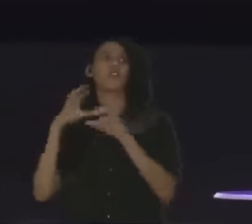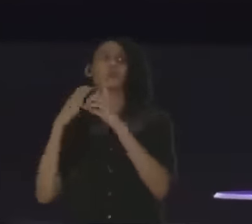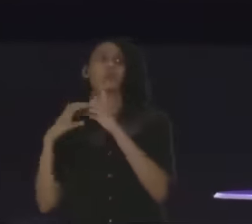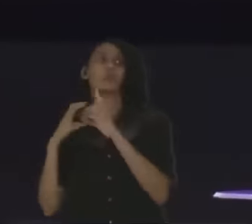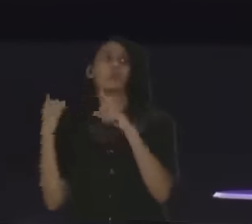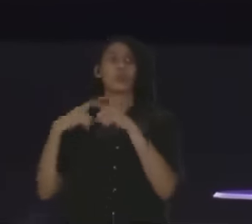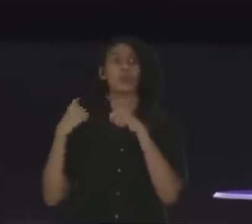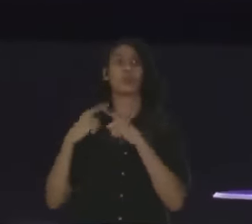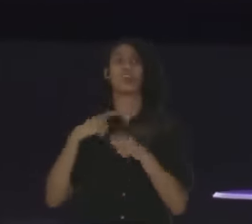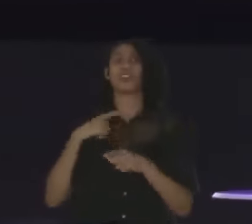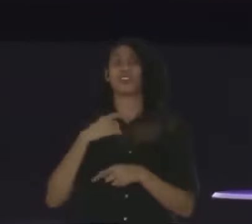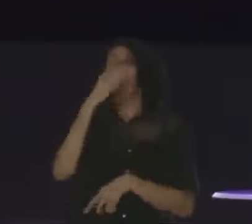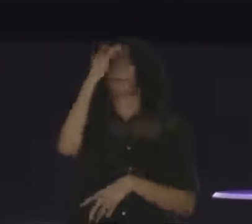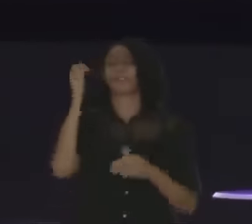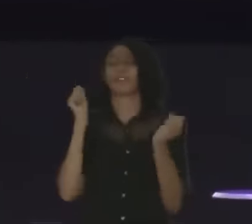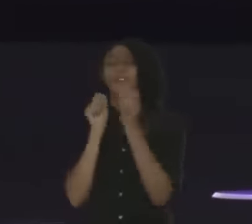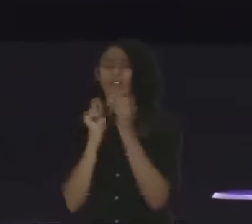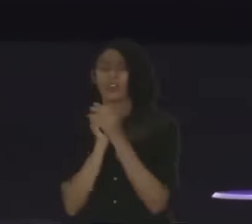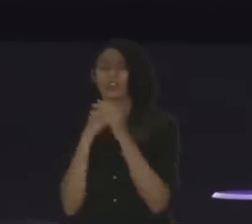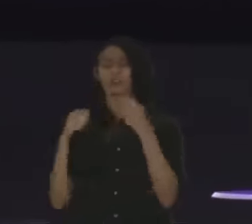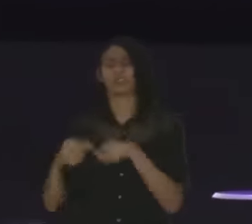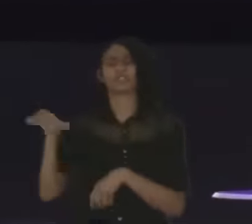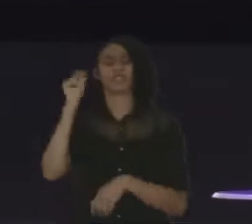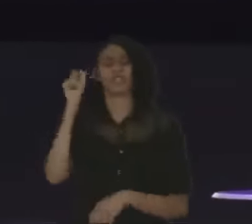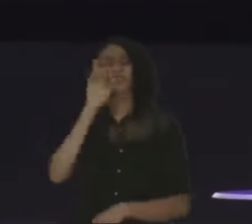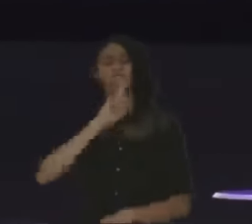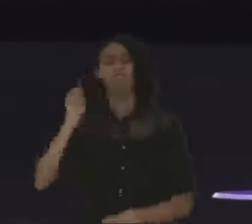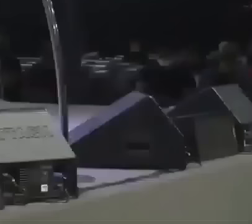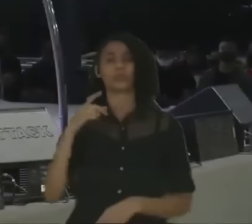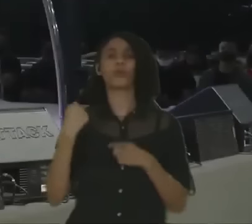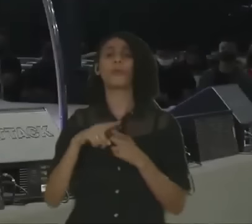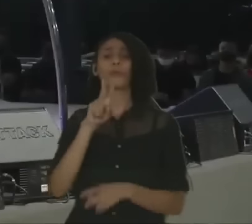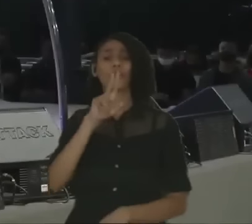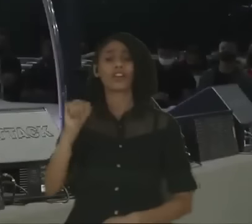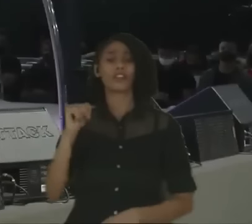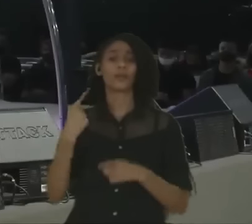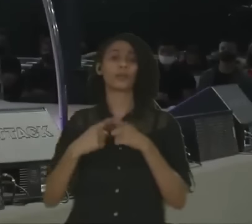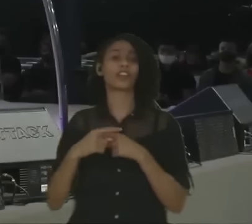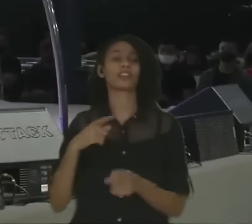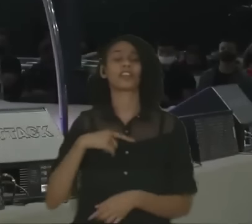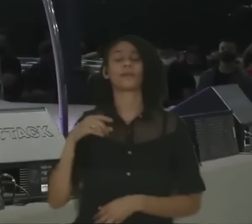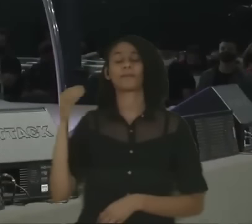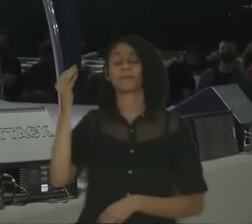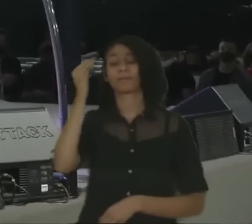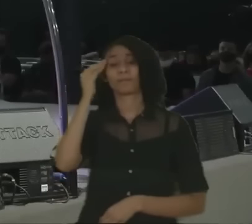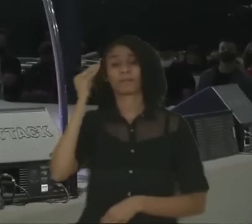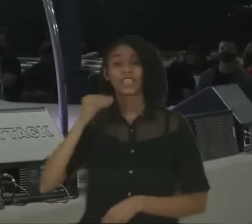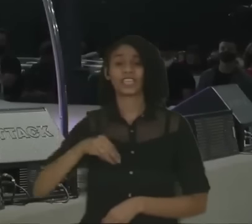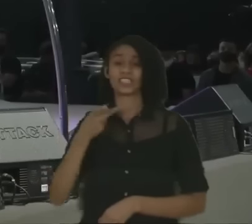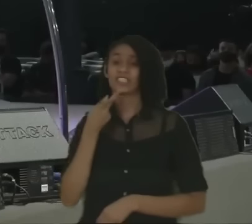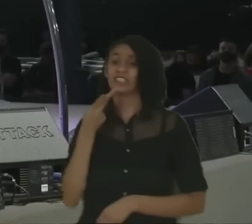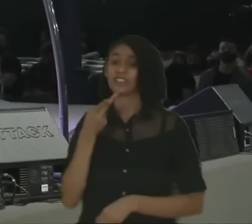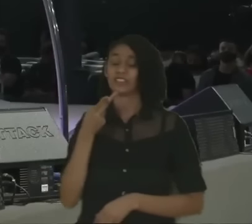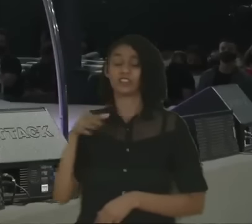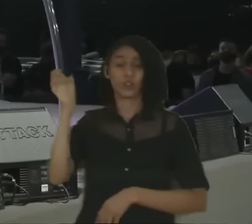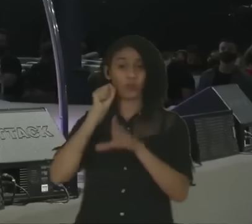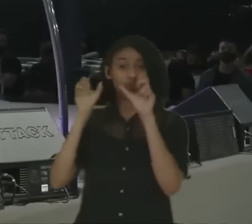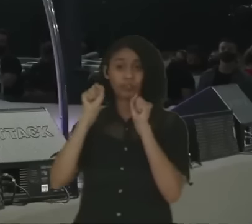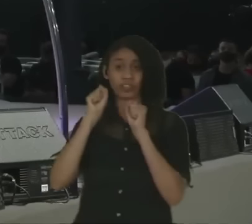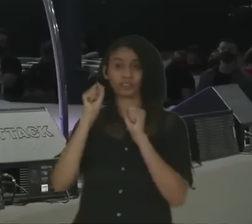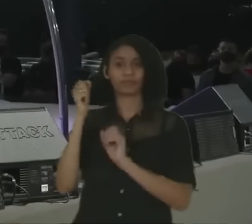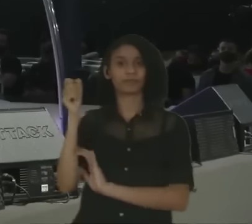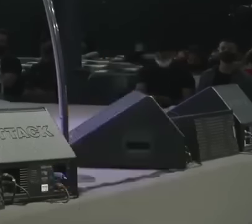naqueles irmão de oração porque eu preciso ouvir a voz de Deus vai Porque tem preguiça de ouvir a Deus das mais diferentes formas que Deus está falando com você vai porque